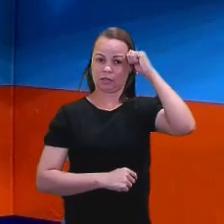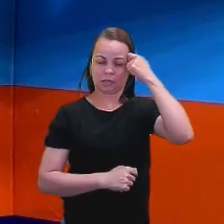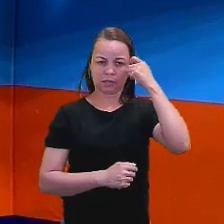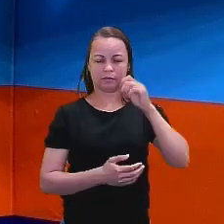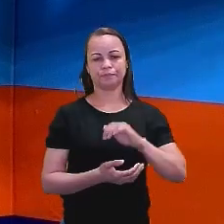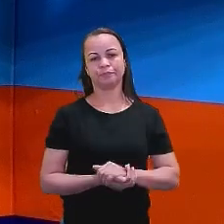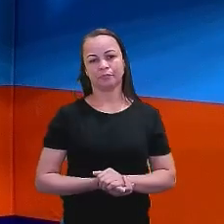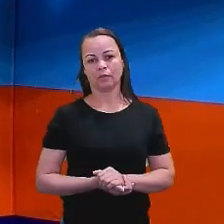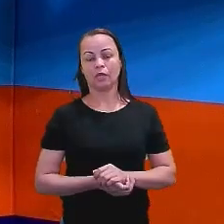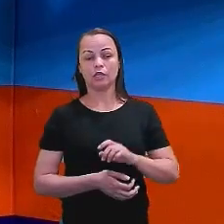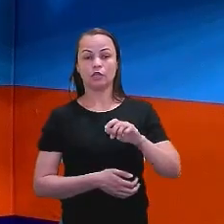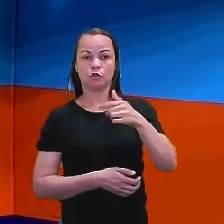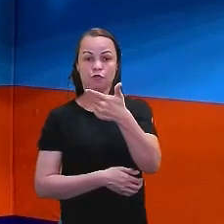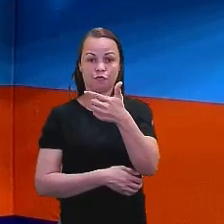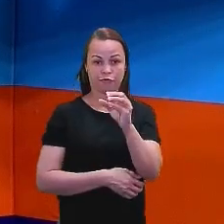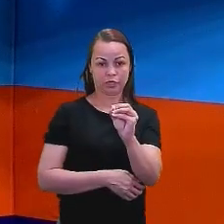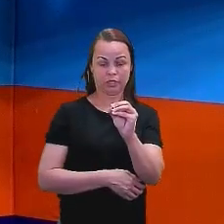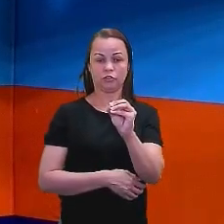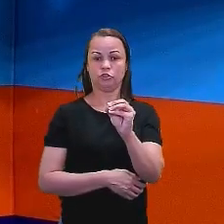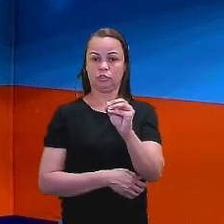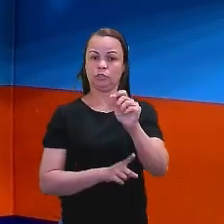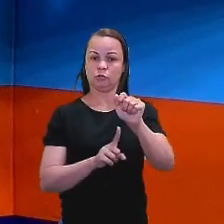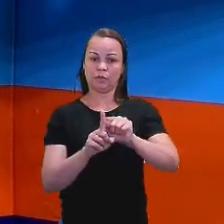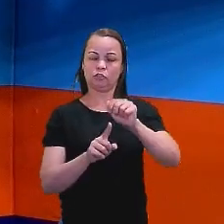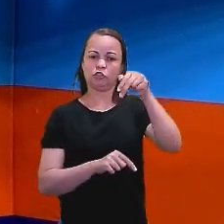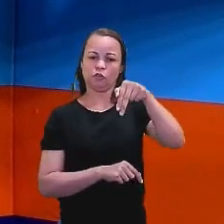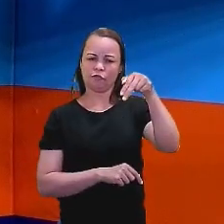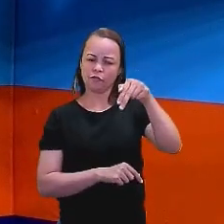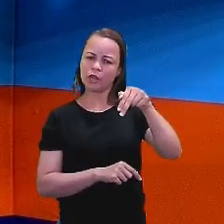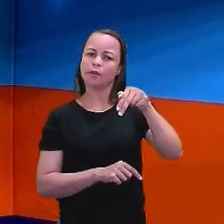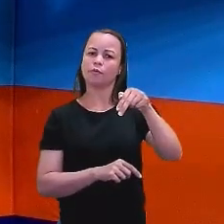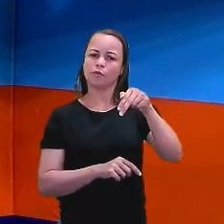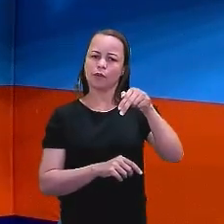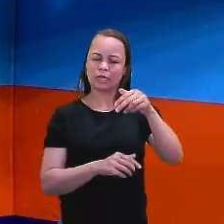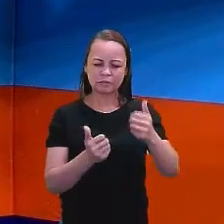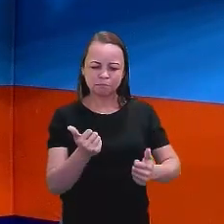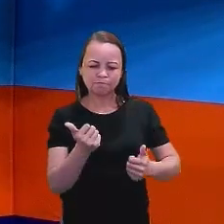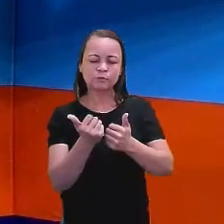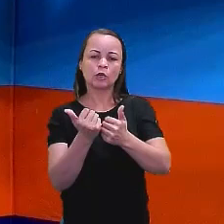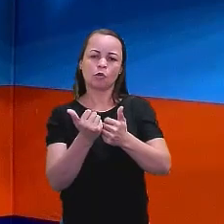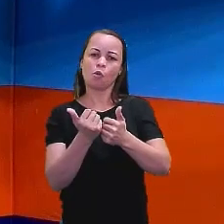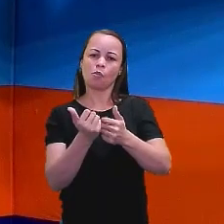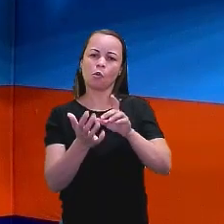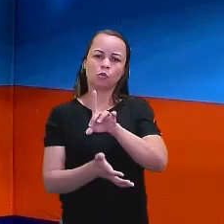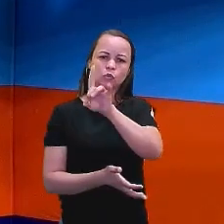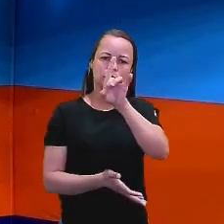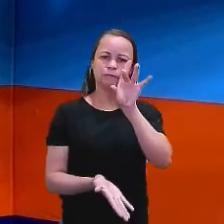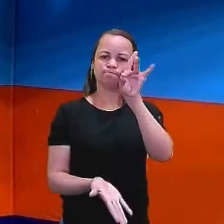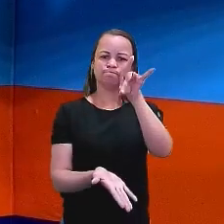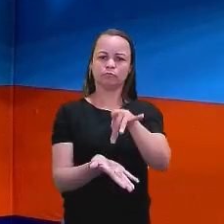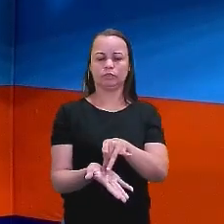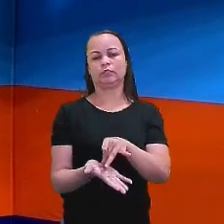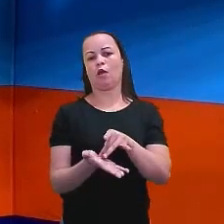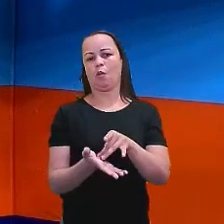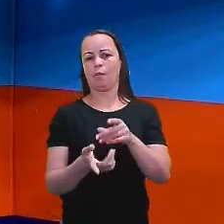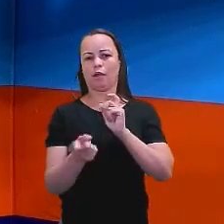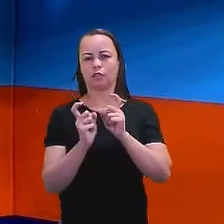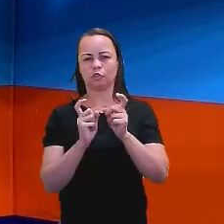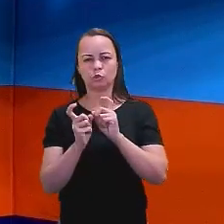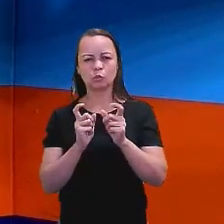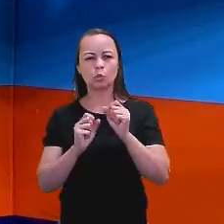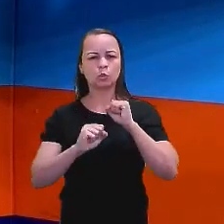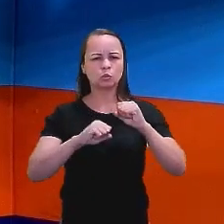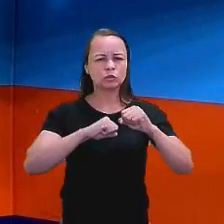de novembro, ele vai ser instituído como uma data oficial para a discussão